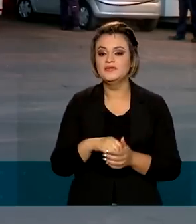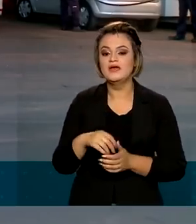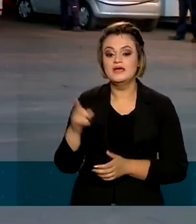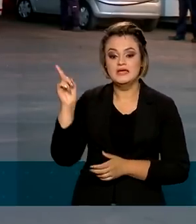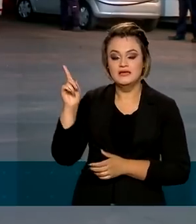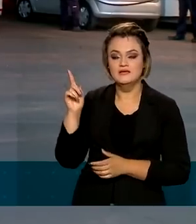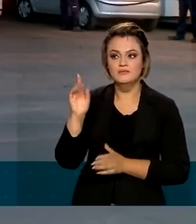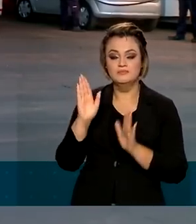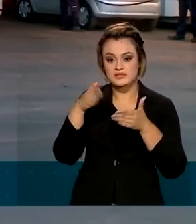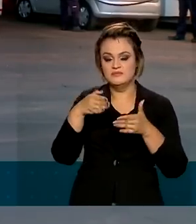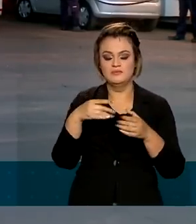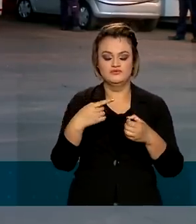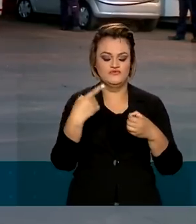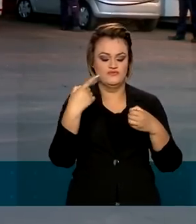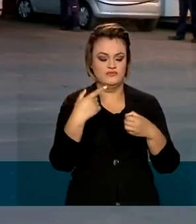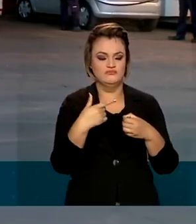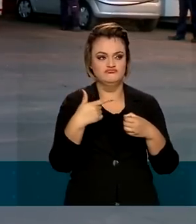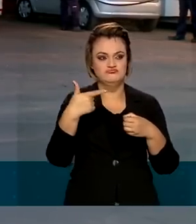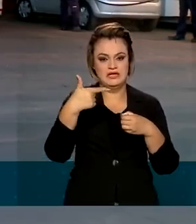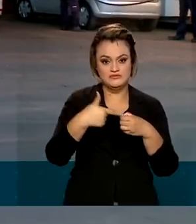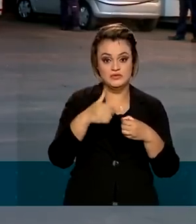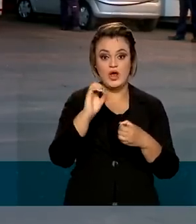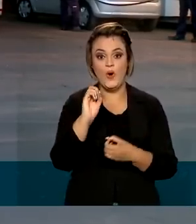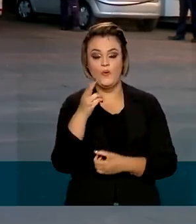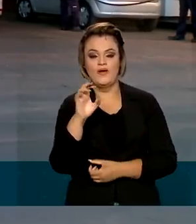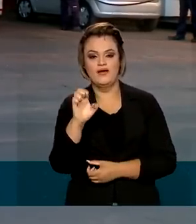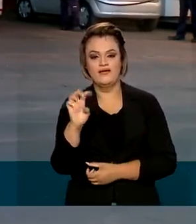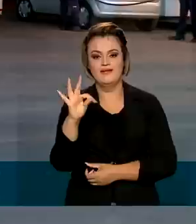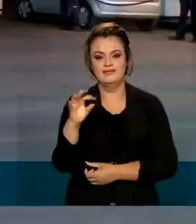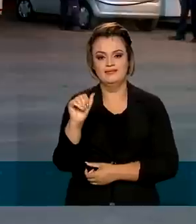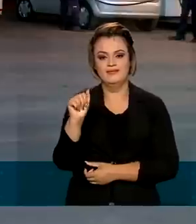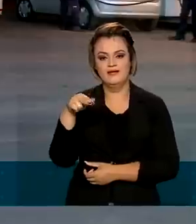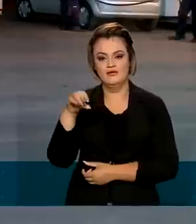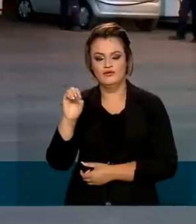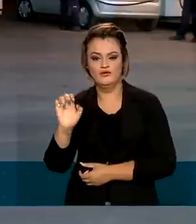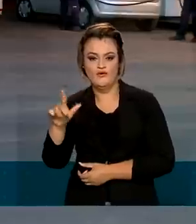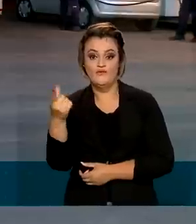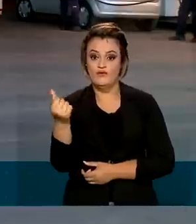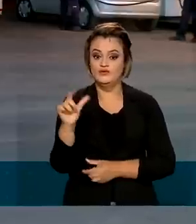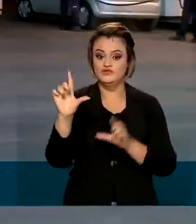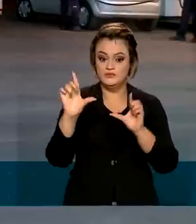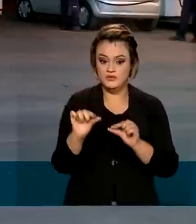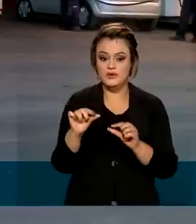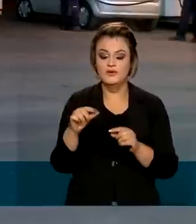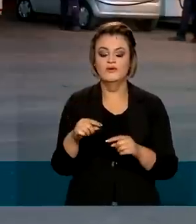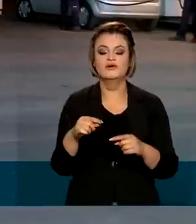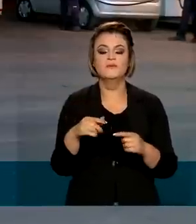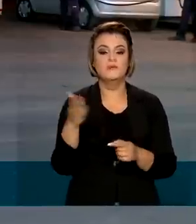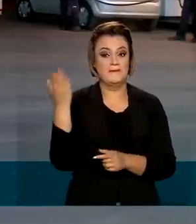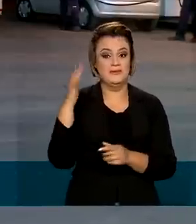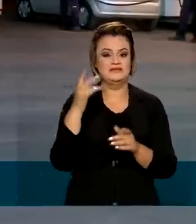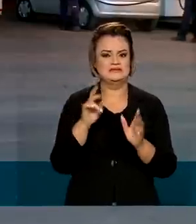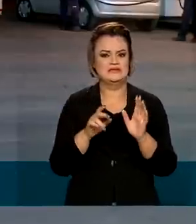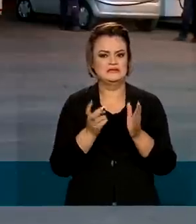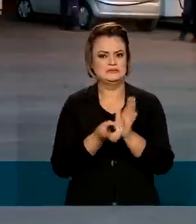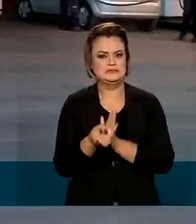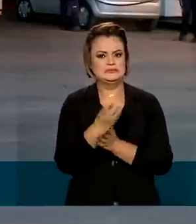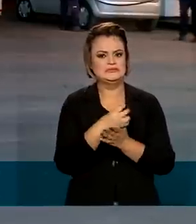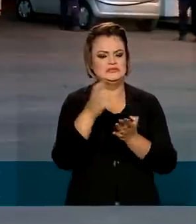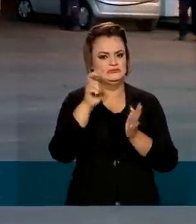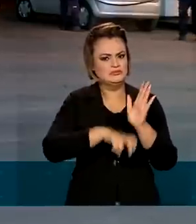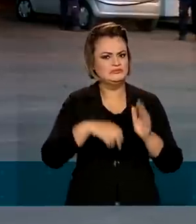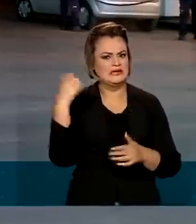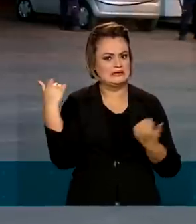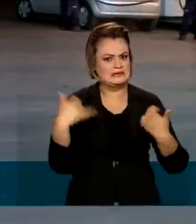e o etanol, que registram reduções mais expressivas em função da alta tributação que sofriam, chegando